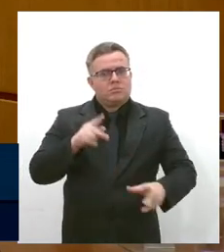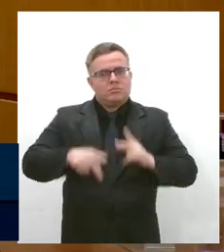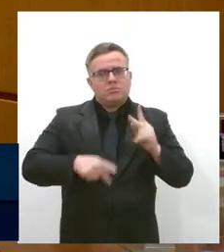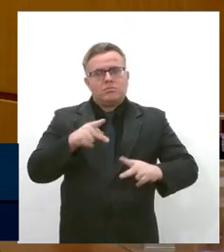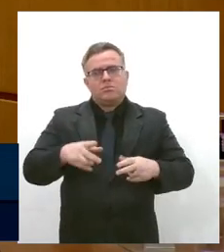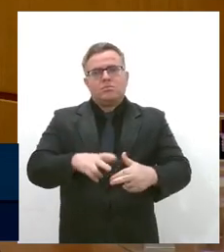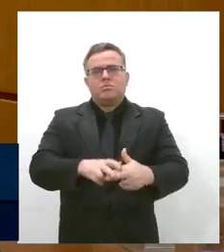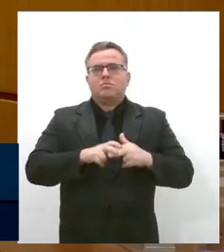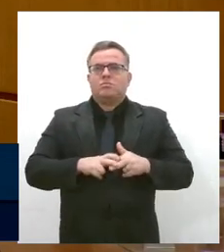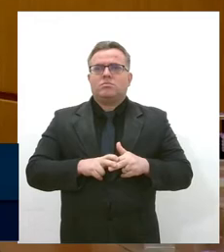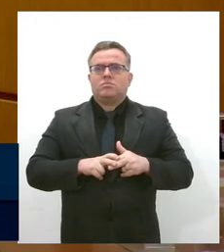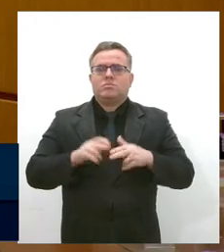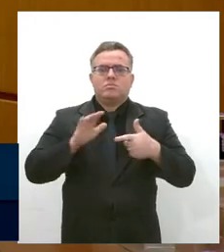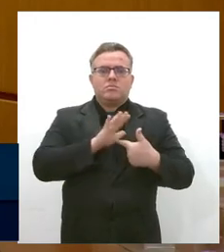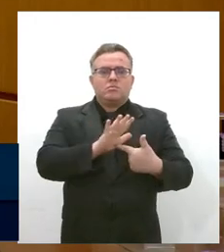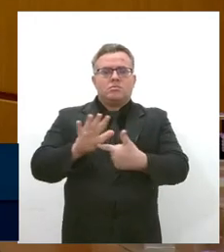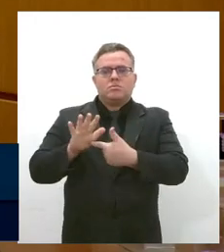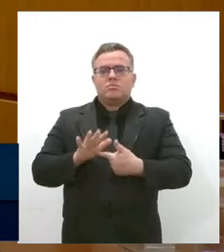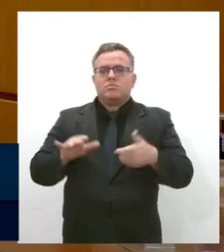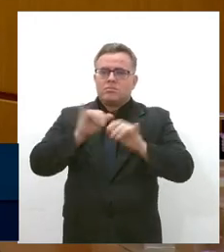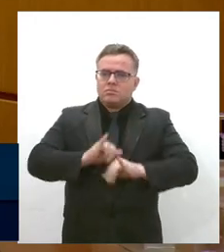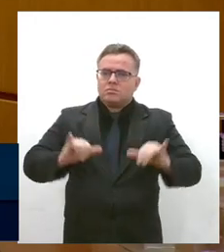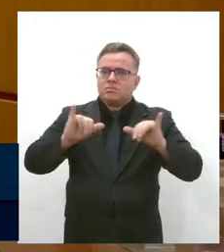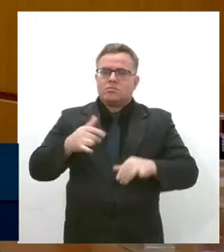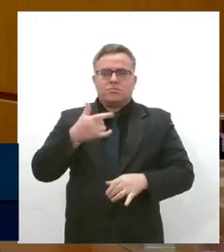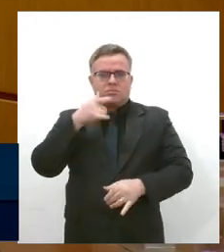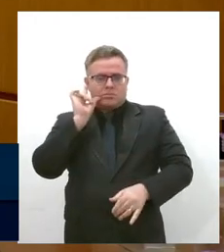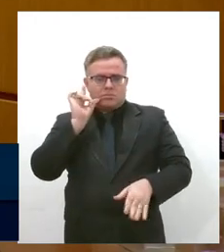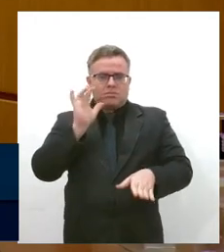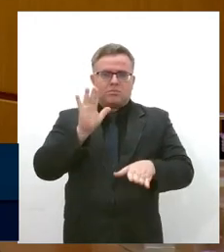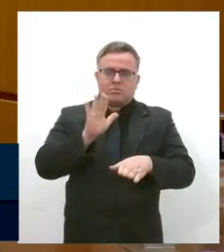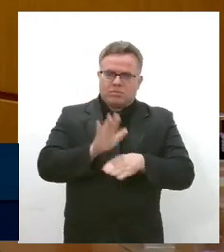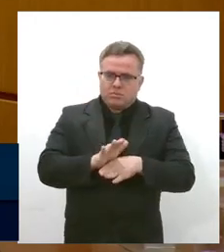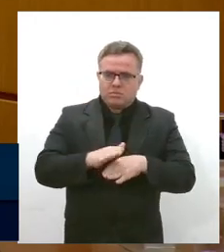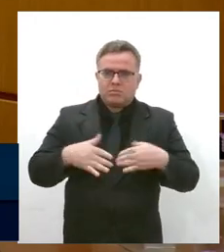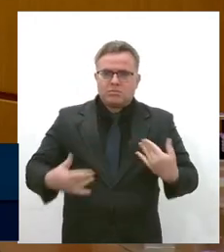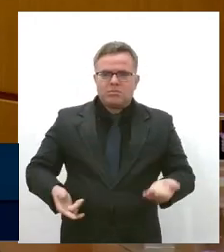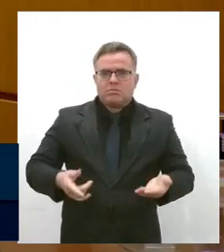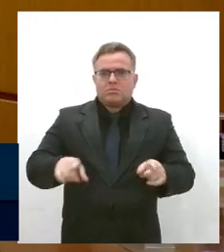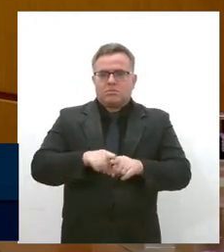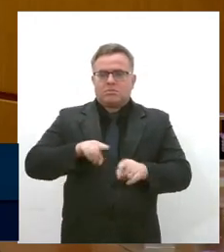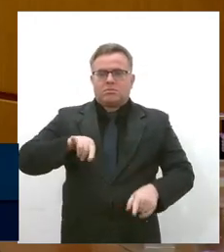dessa atividade na tarde de ontem, mas quero também, presidente, ainda aproveitando o meu tempo,